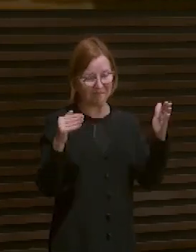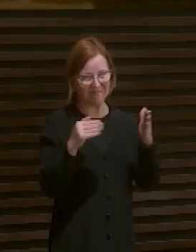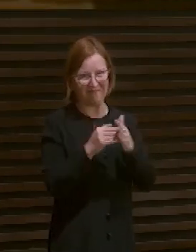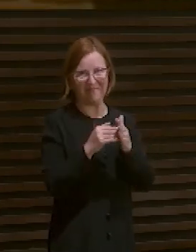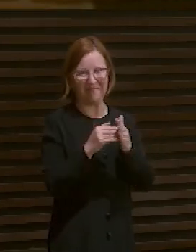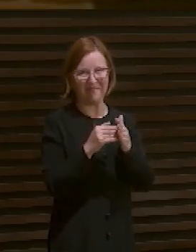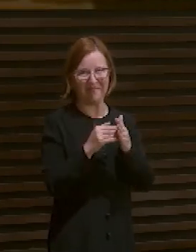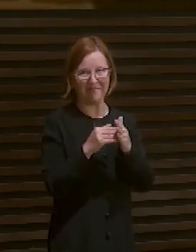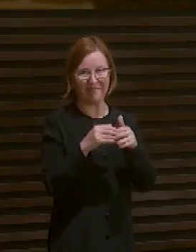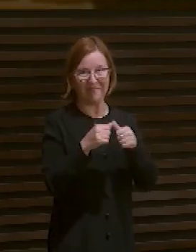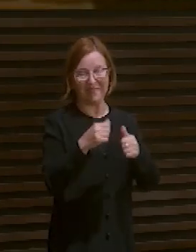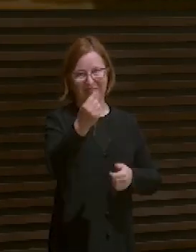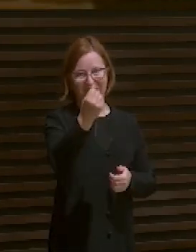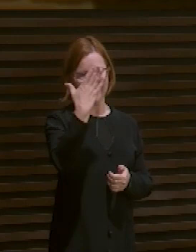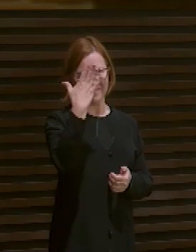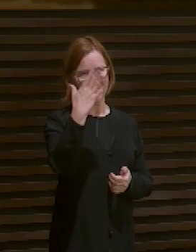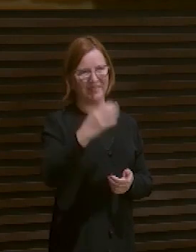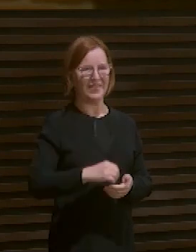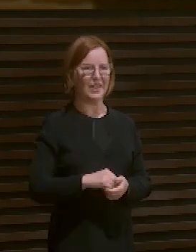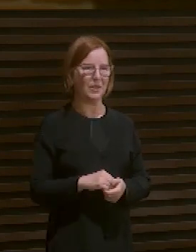obliterando esta revelação.